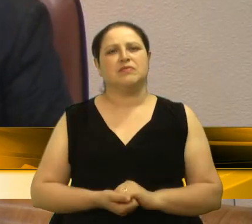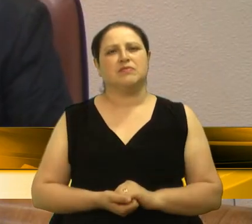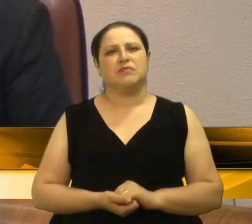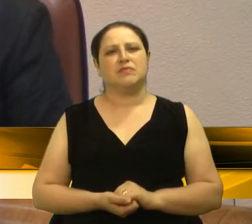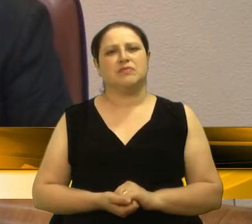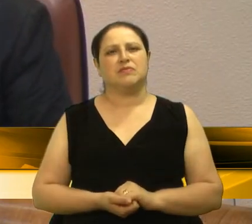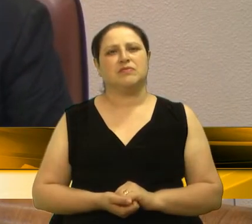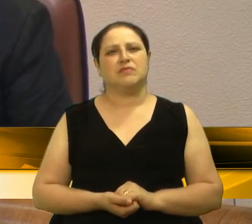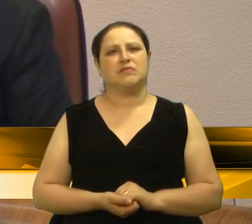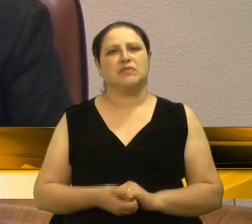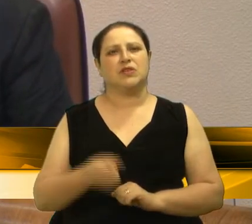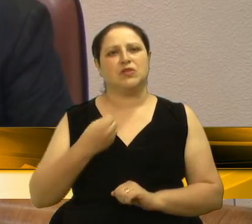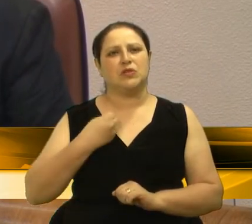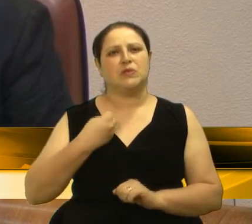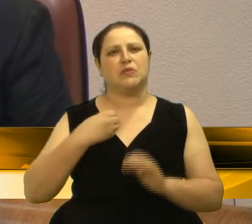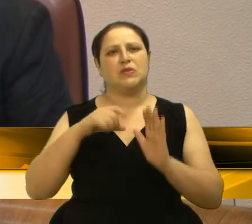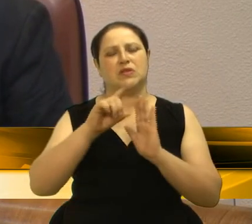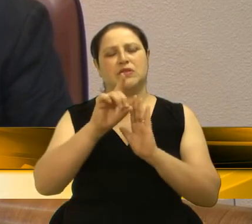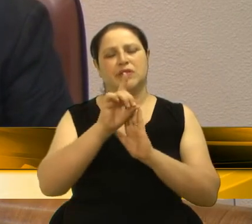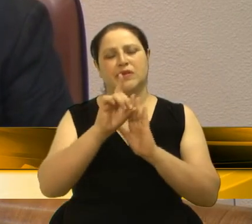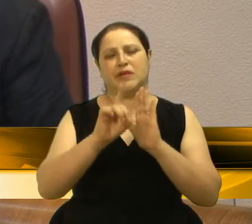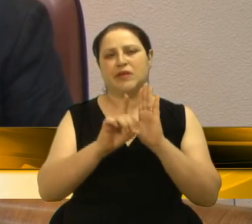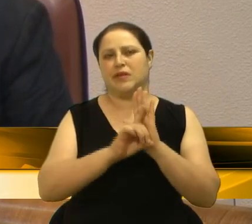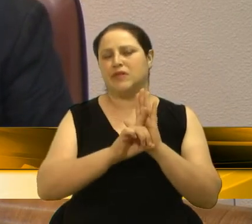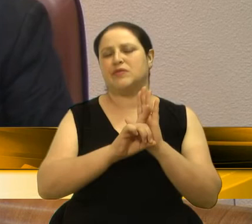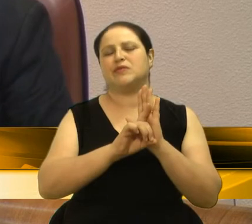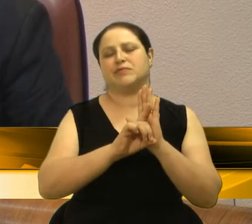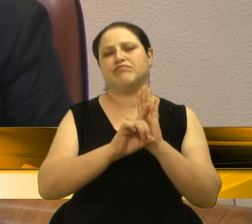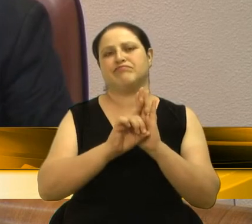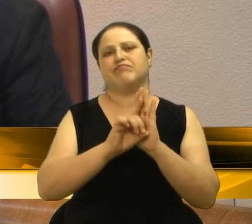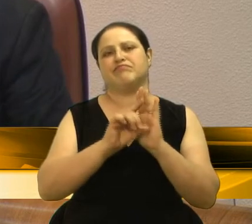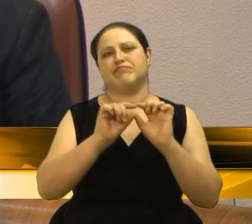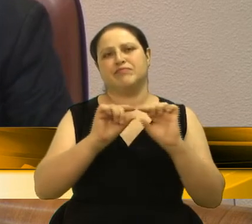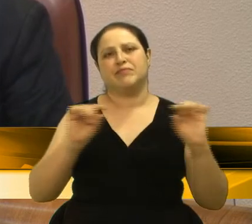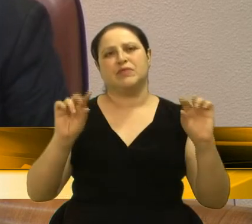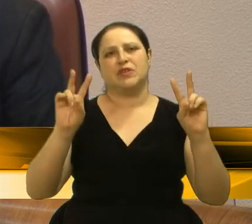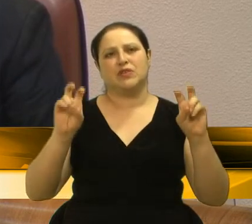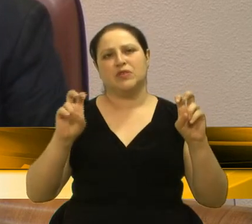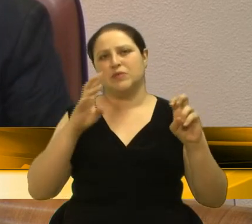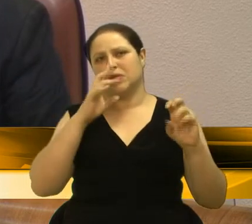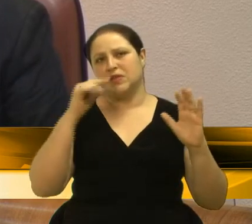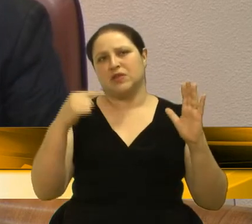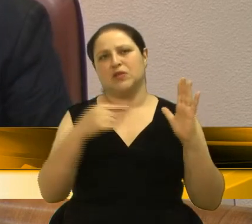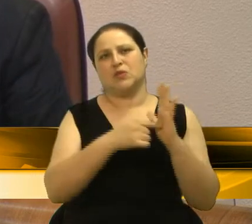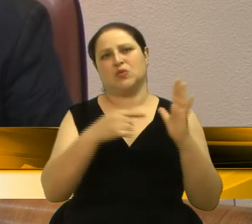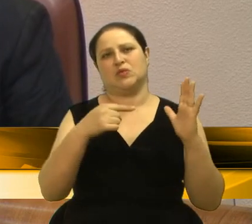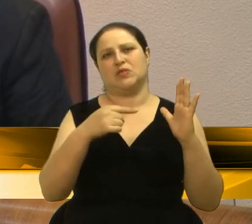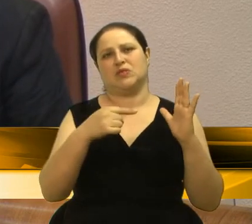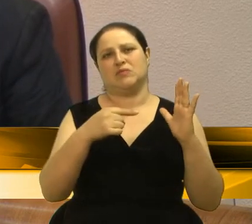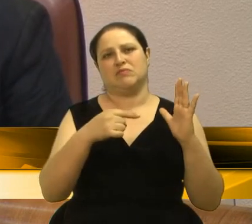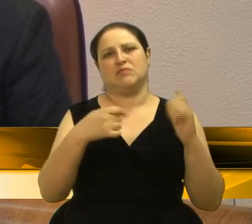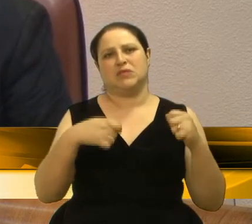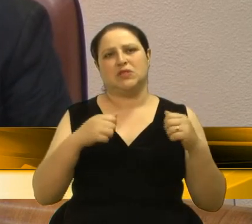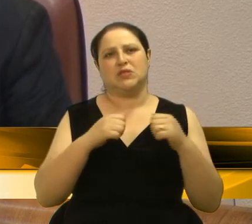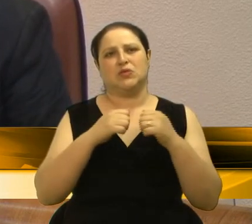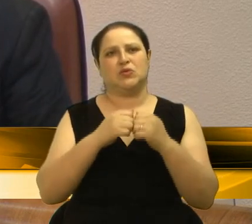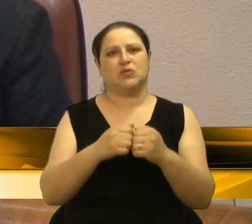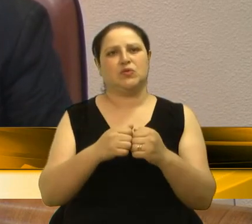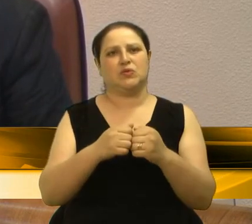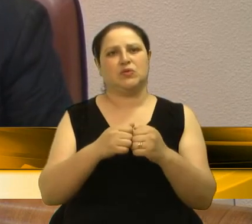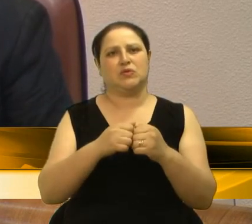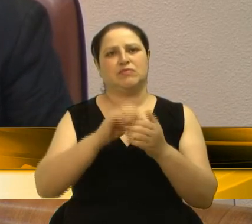do Decreto número 201/67, relativo à denúncia 365/2019, que deverá ser acompanhada da transcrição